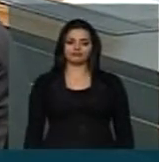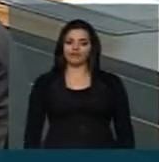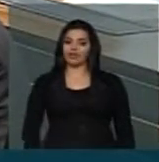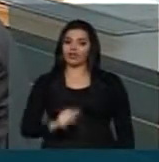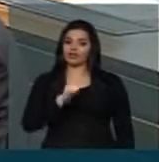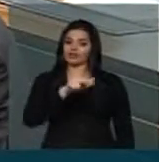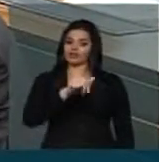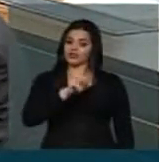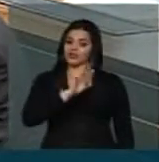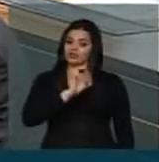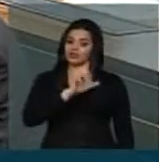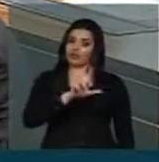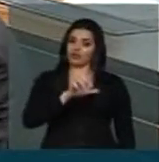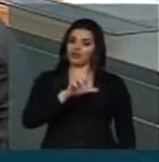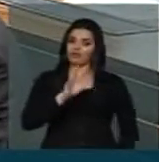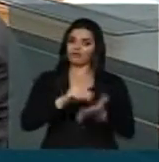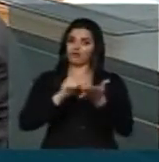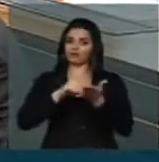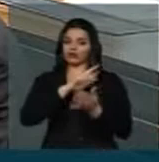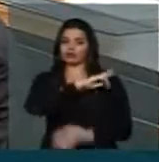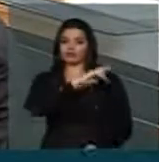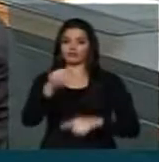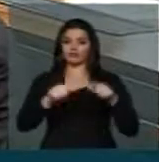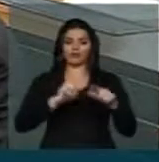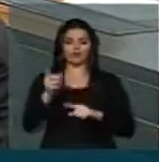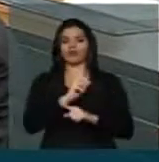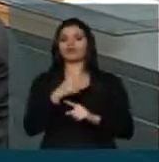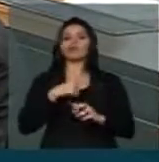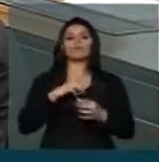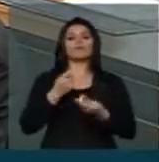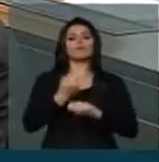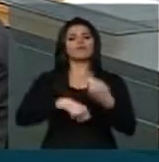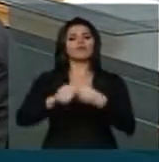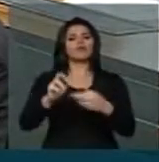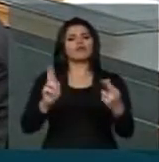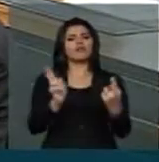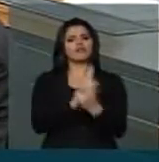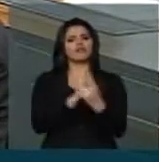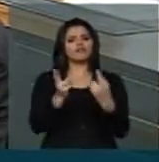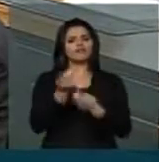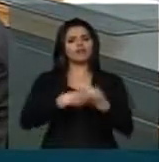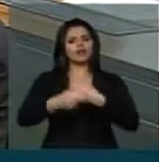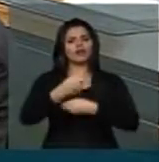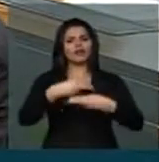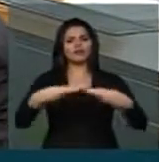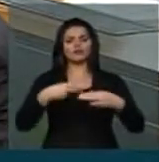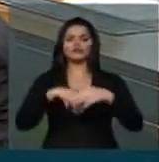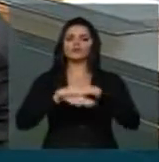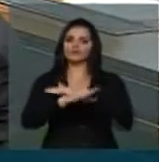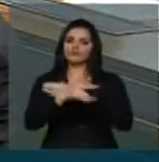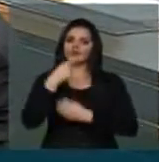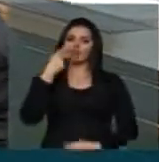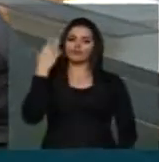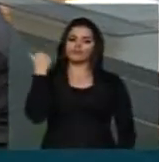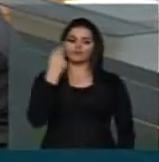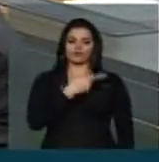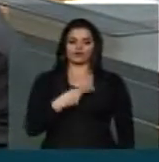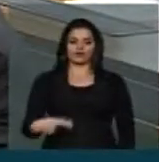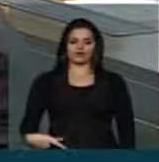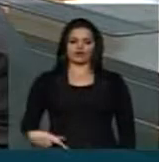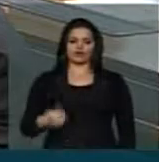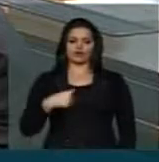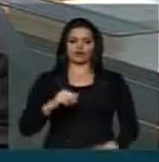Anatel propriamente dita, mas pelo próprio mercado propriamente dito. Eu sempre costumo dizer, eu era o presidente da companhia